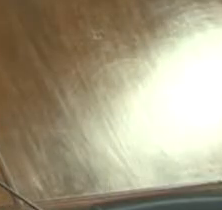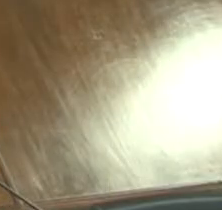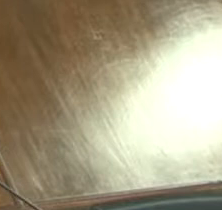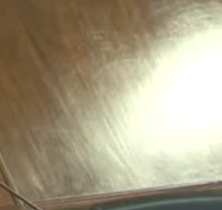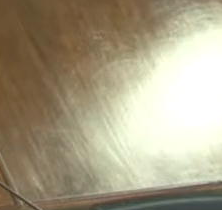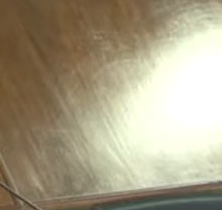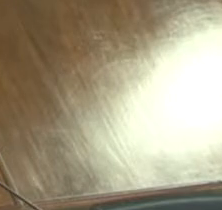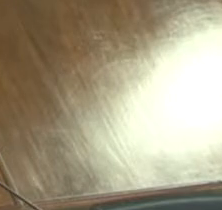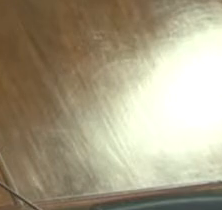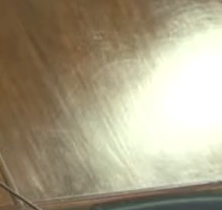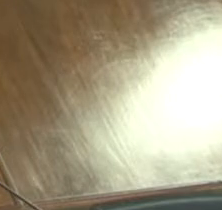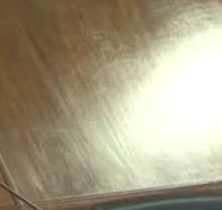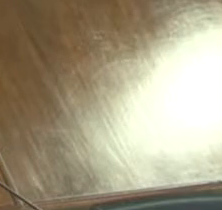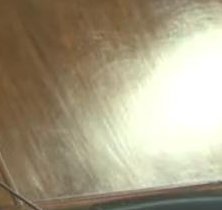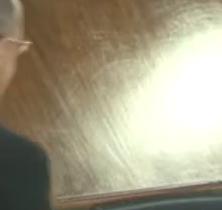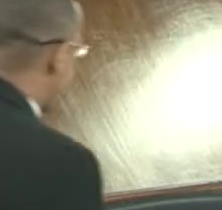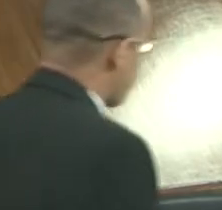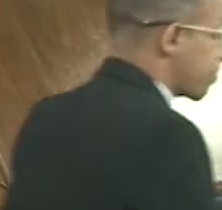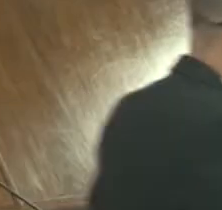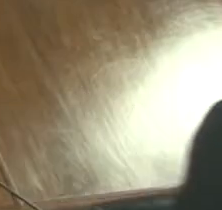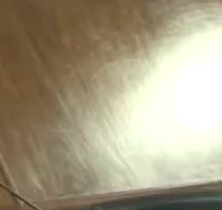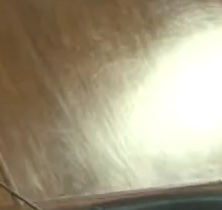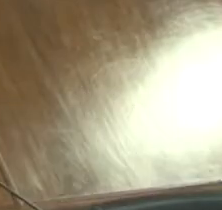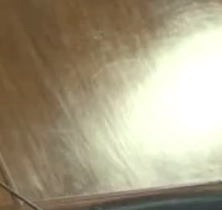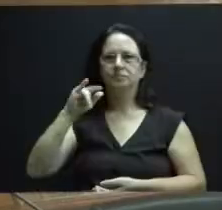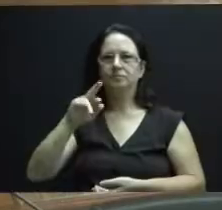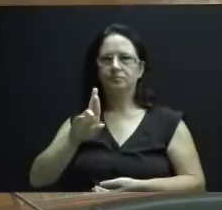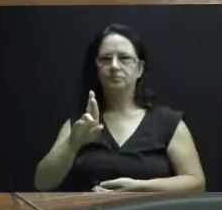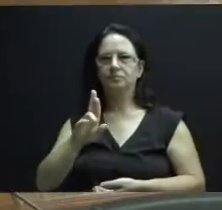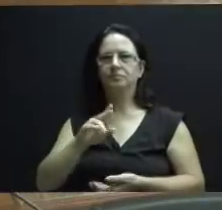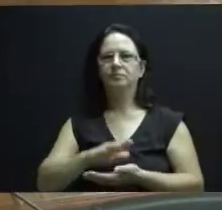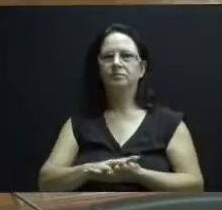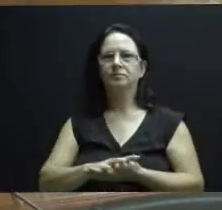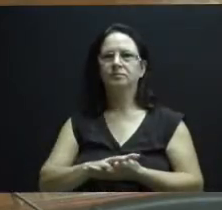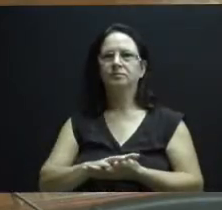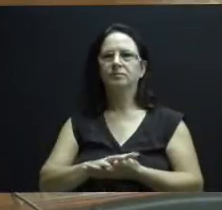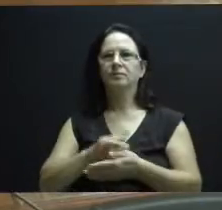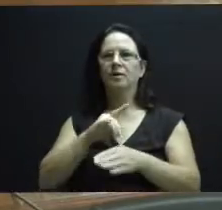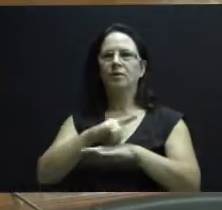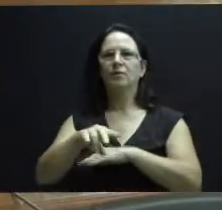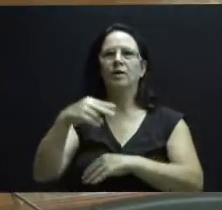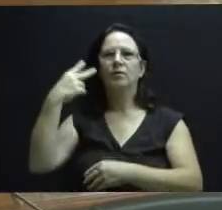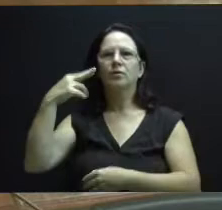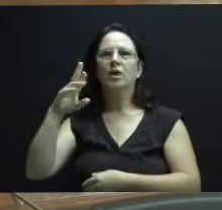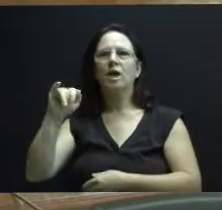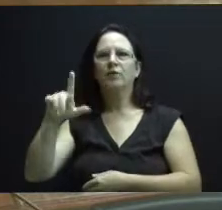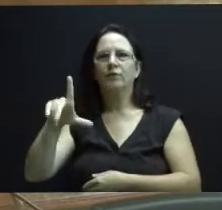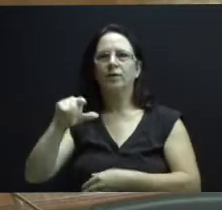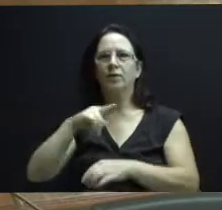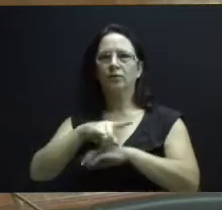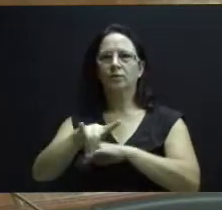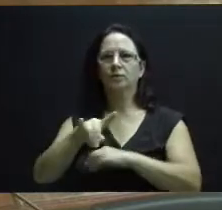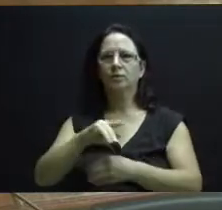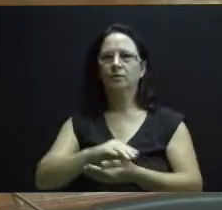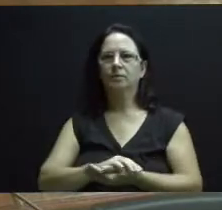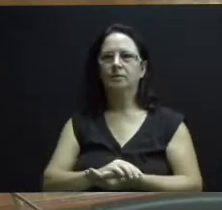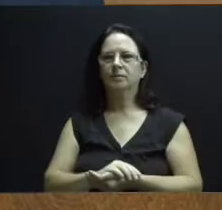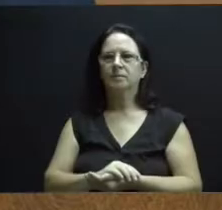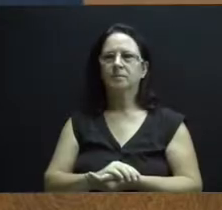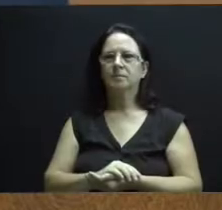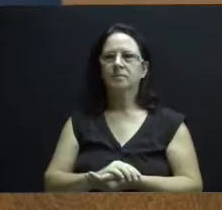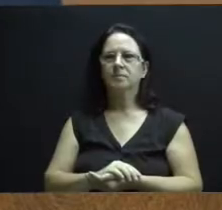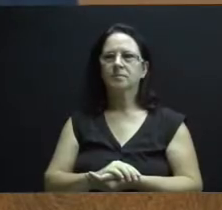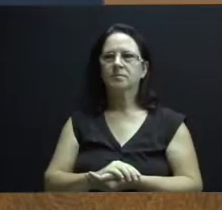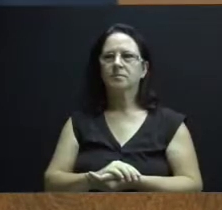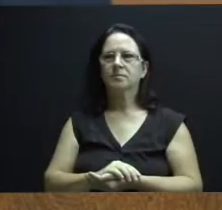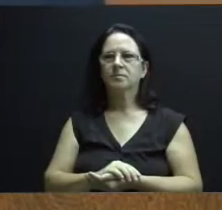estão george presidente onde olha o vereador jaime lucas justificar a ausência do vereador rafael ausência justificada e